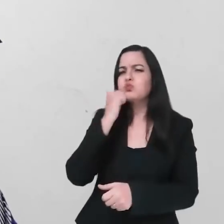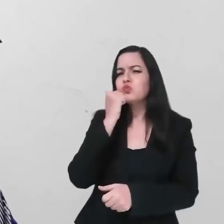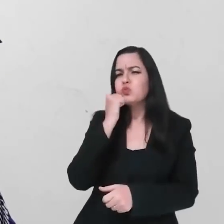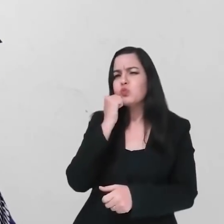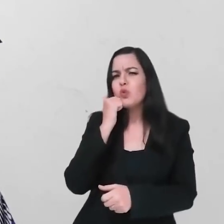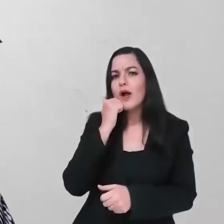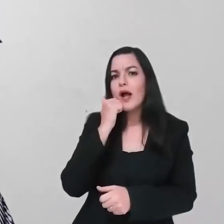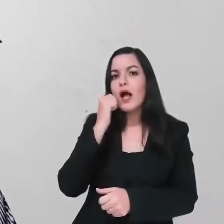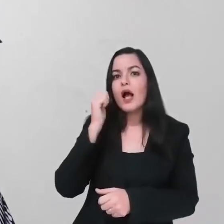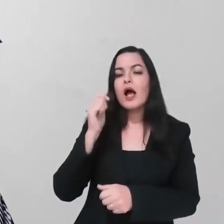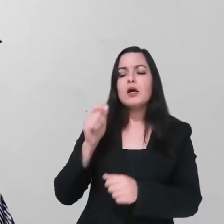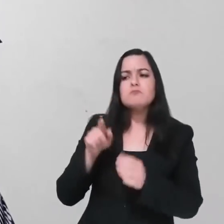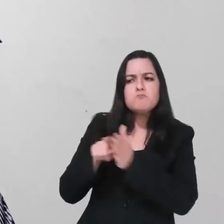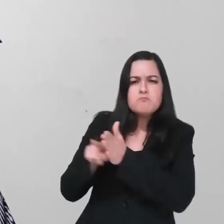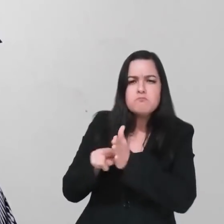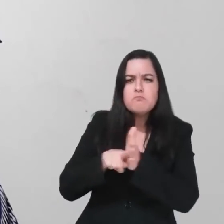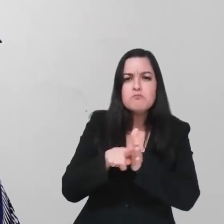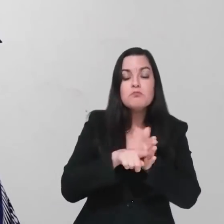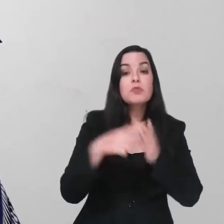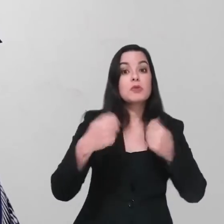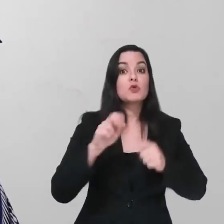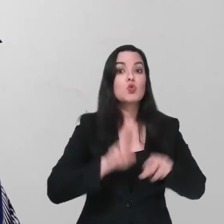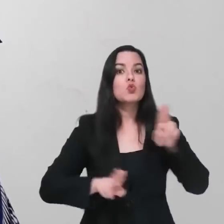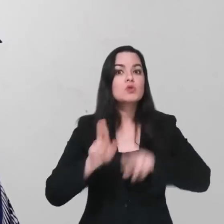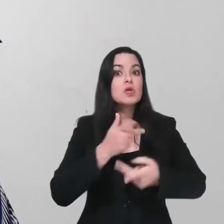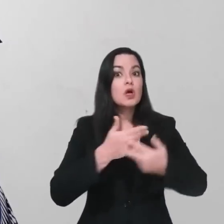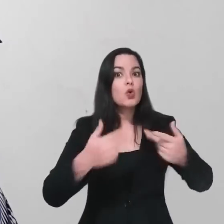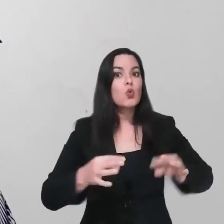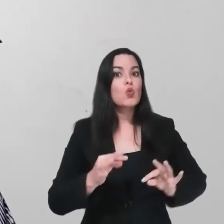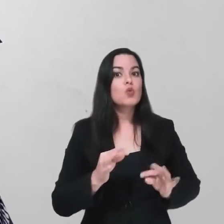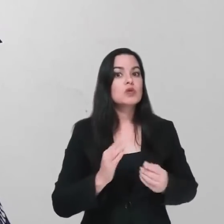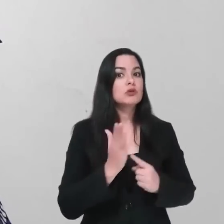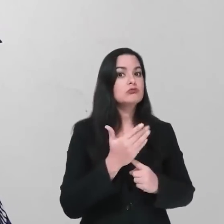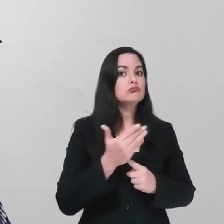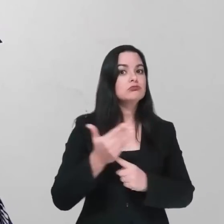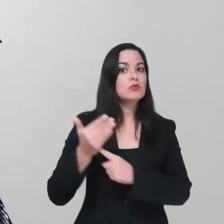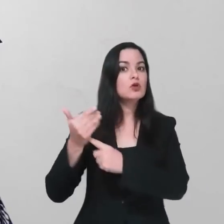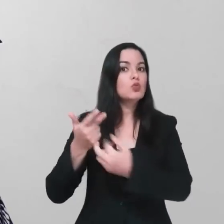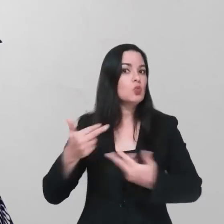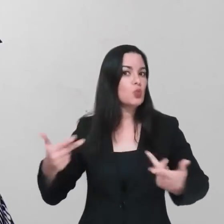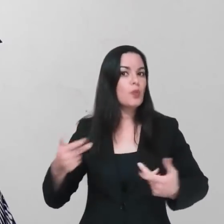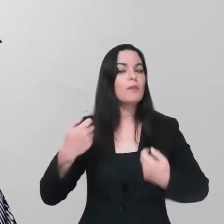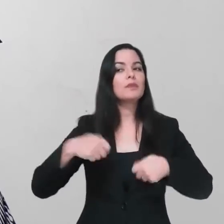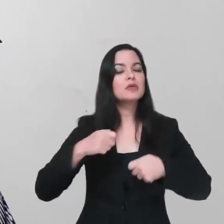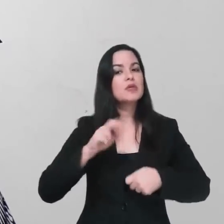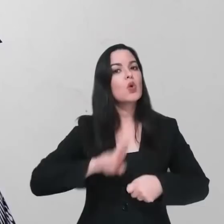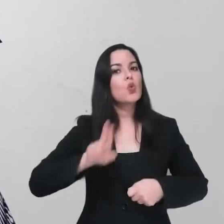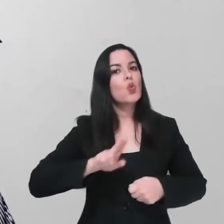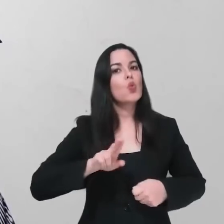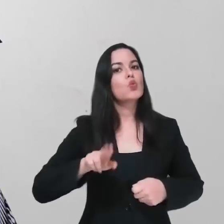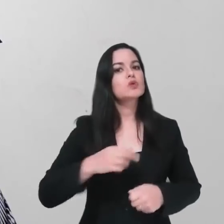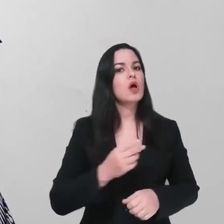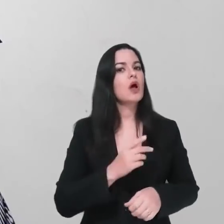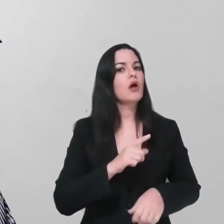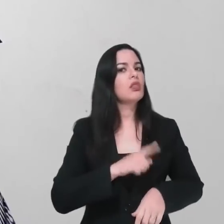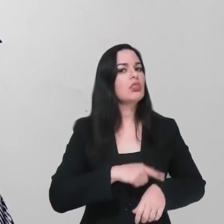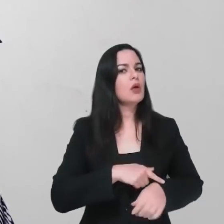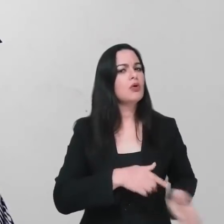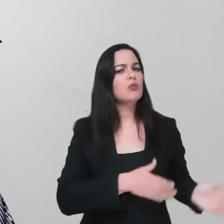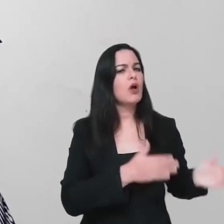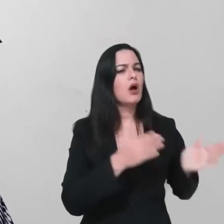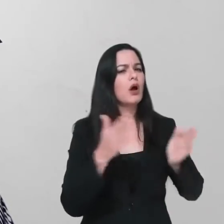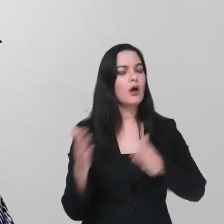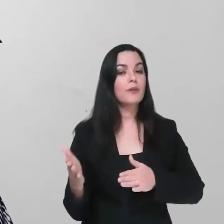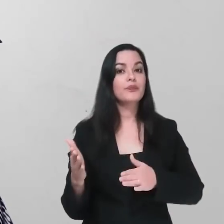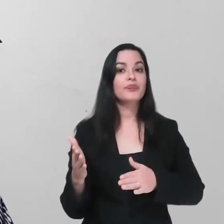muitos recursos tecnológicos que precisaram ser usados ao longo do tempo. O próprio nome do nosso